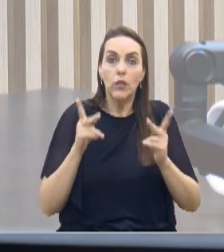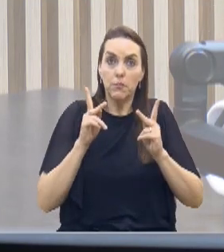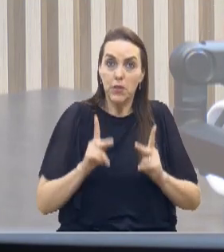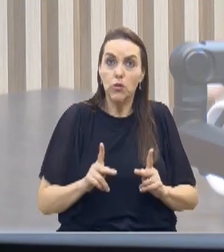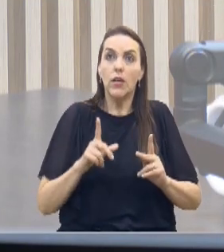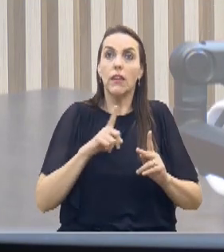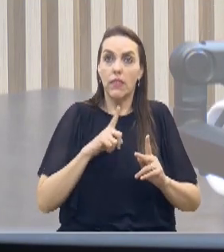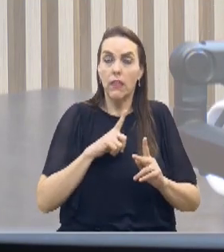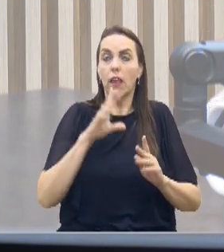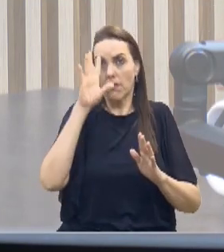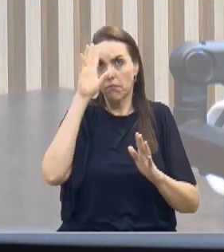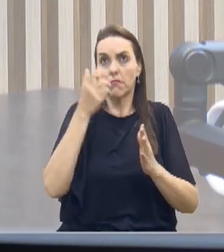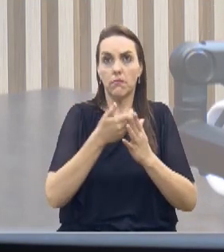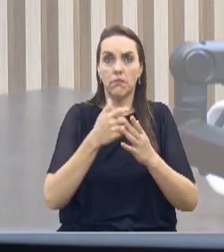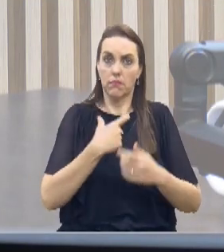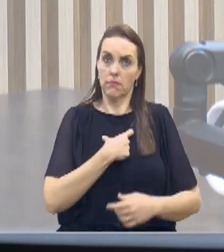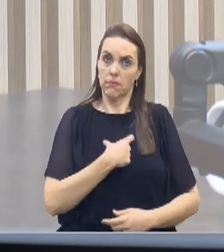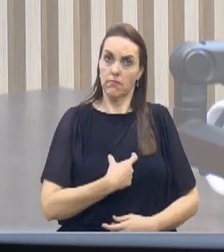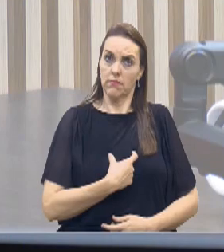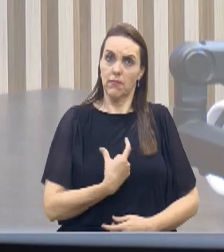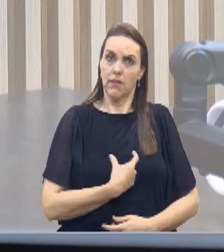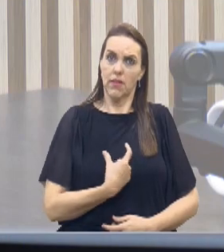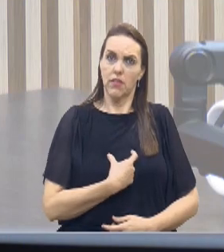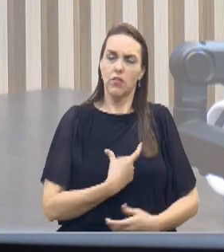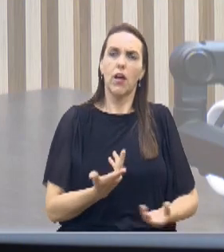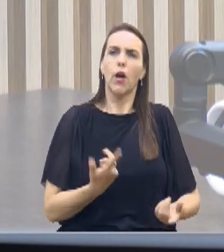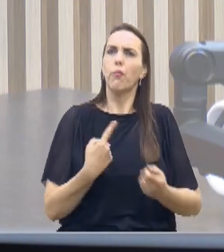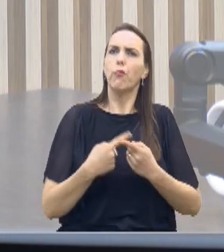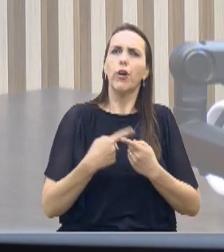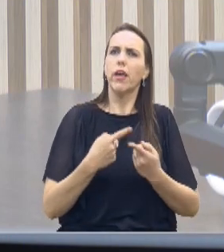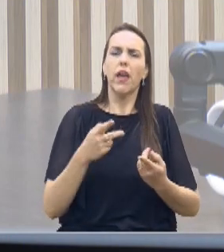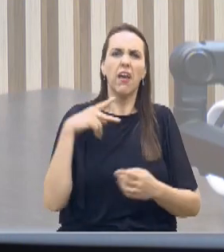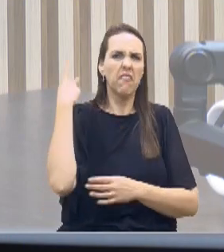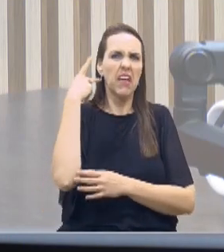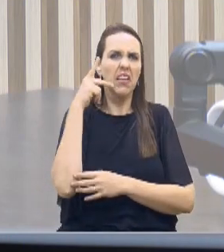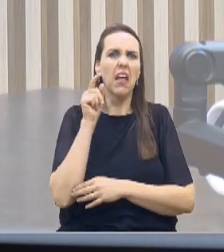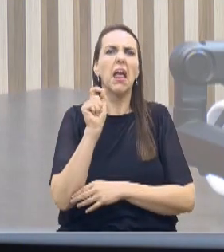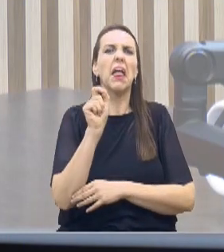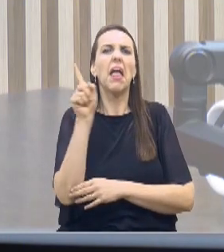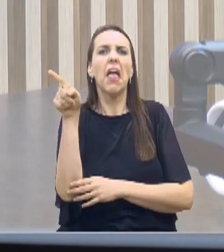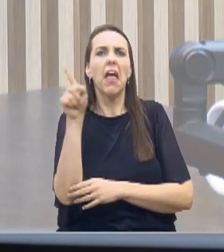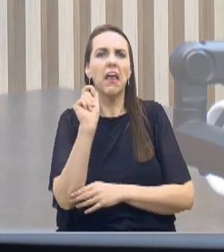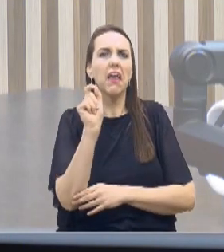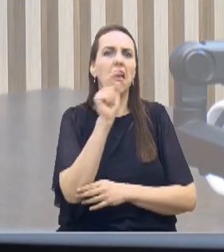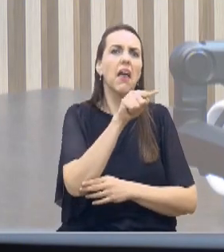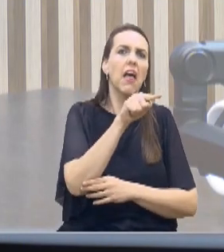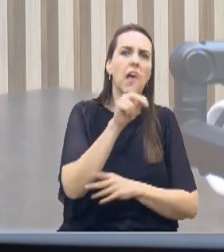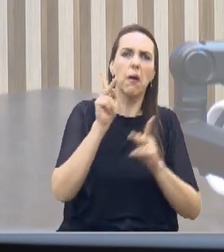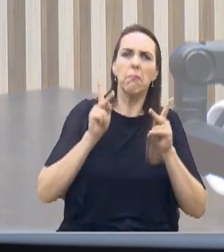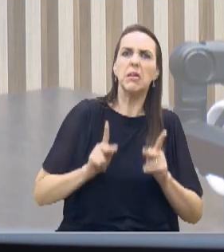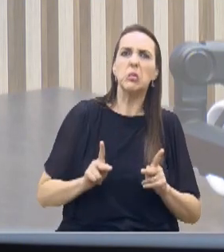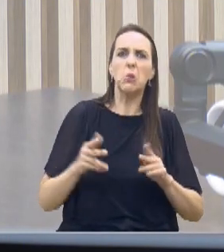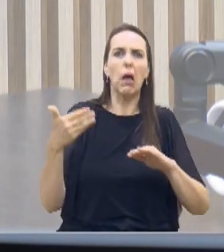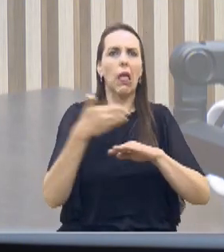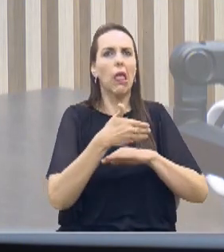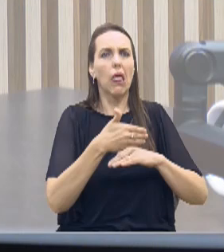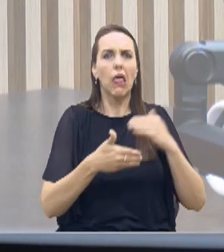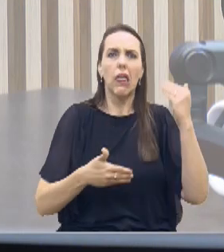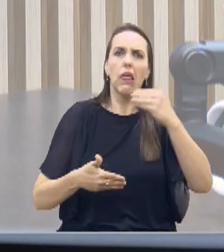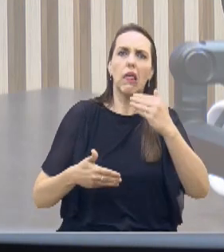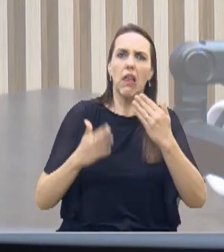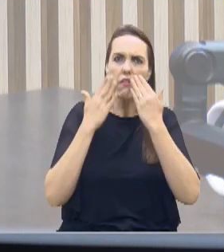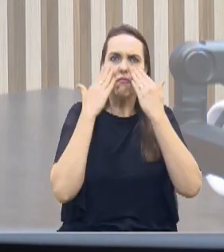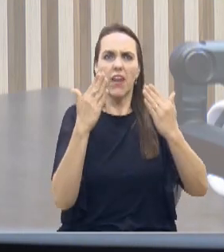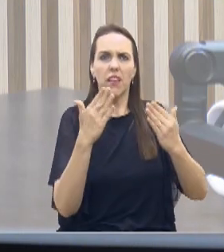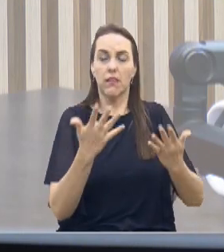todo mundo tem que estar aqui dentro de crachá. Então, por que eu ouço um vereador vir me dizer, quem é aquele ali que está ali? Não entendi por que essa pessoa está aqui agora, ficou na frente quando eu